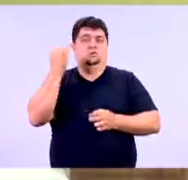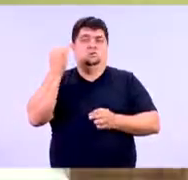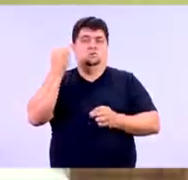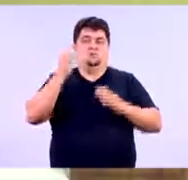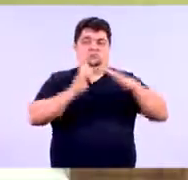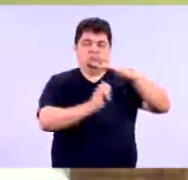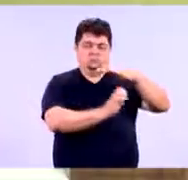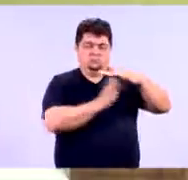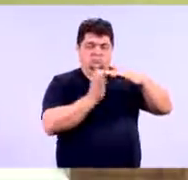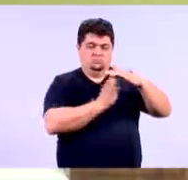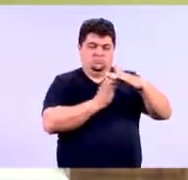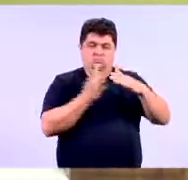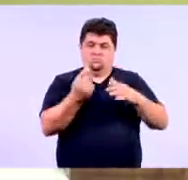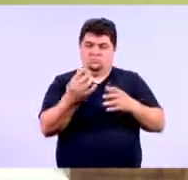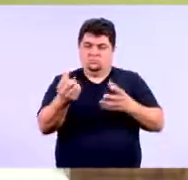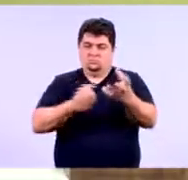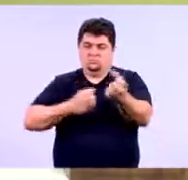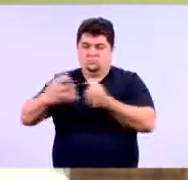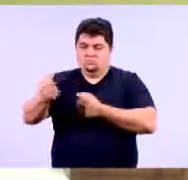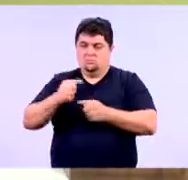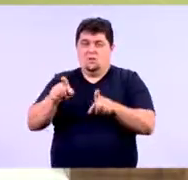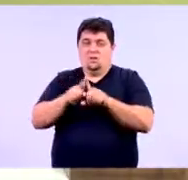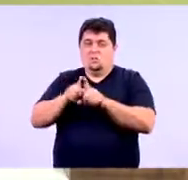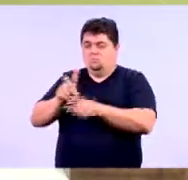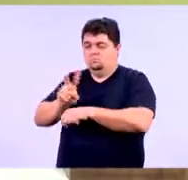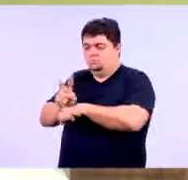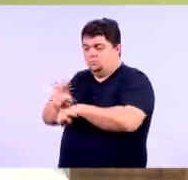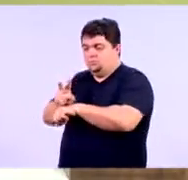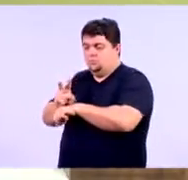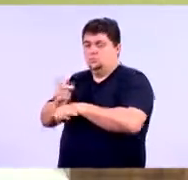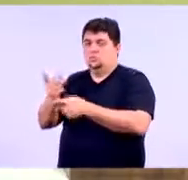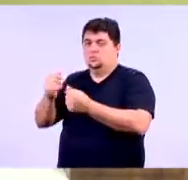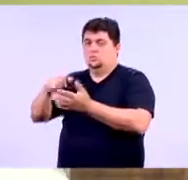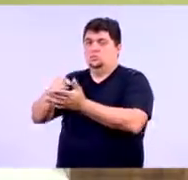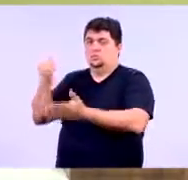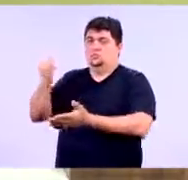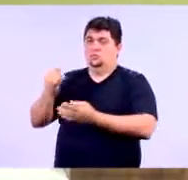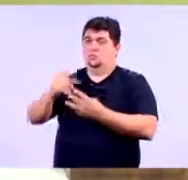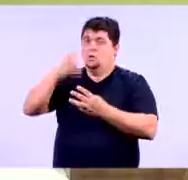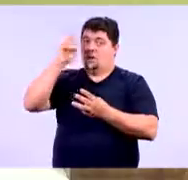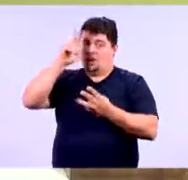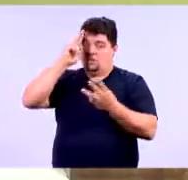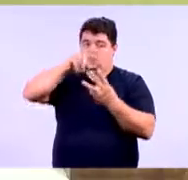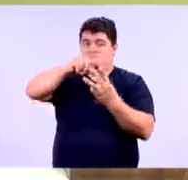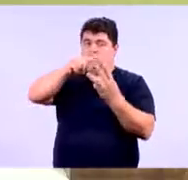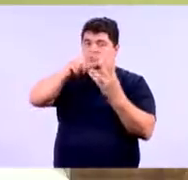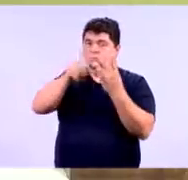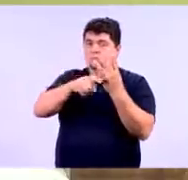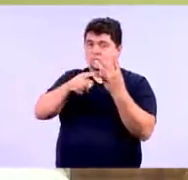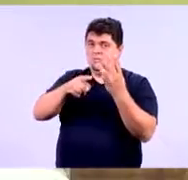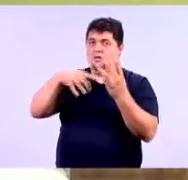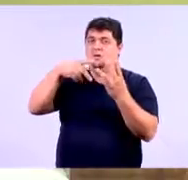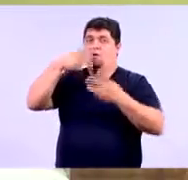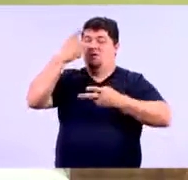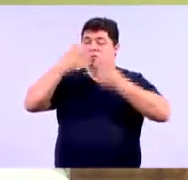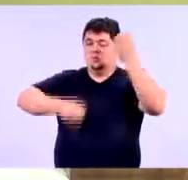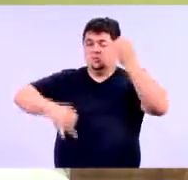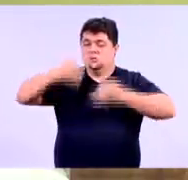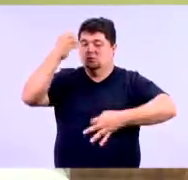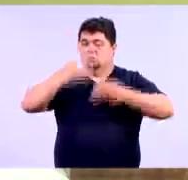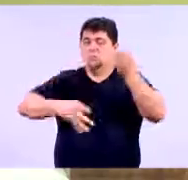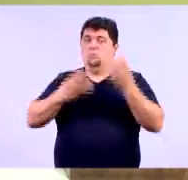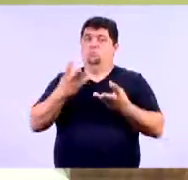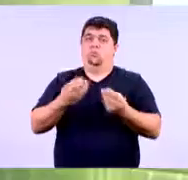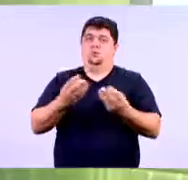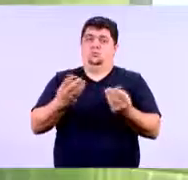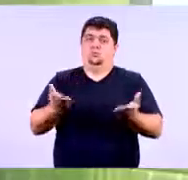instituição, arrecadação e a fiscalização de tributos. Lembrem dessas 3 palavras que nós falaremos bastante delas no decorrer da